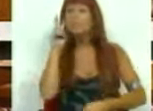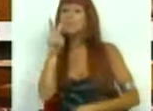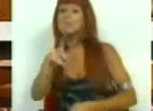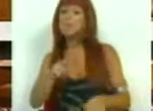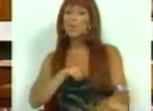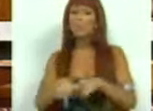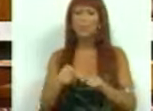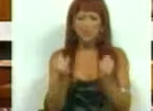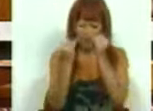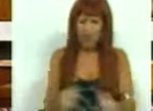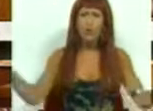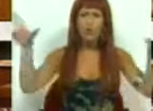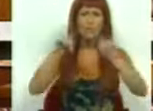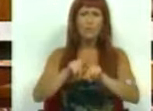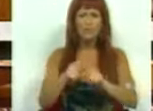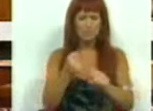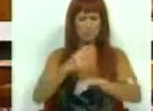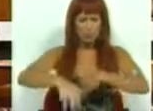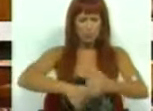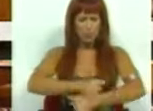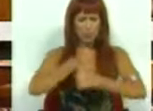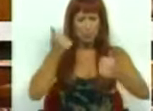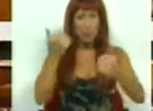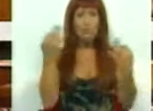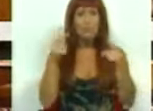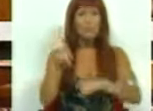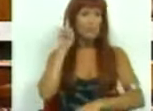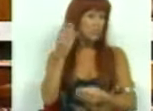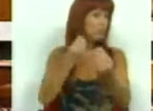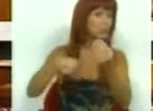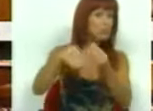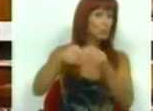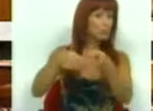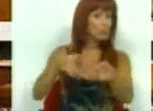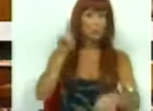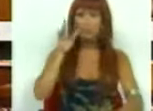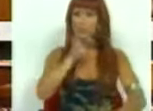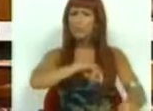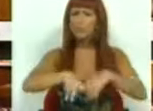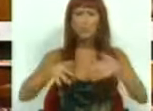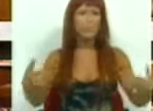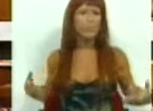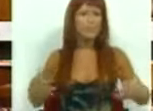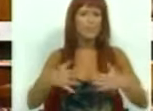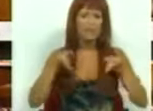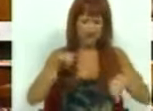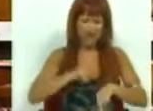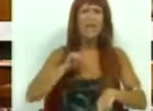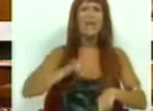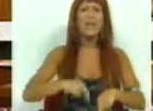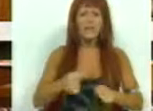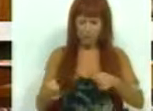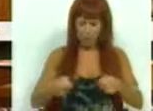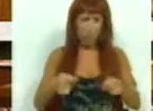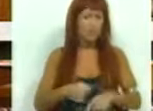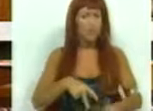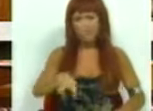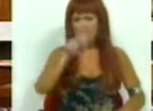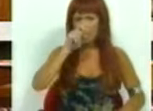para políticas mais inovadoras, mais eficazes e com efetivo valor acrescentado. Senhoras e senhores deputados, é tempo destes